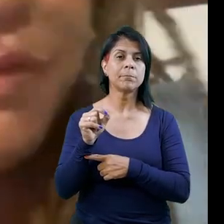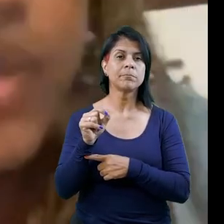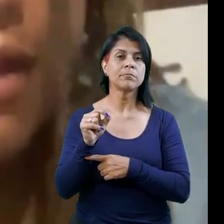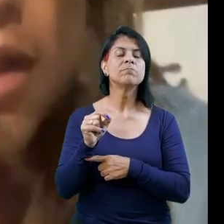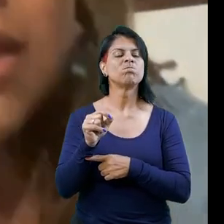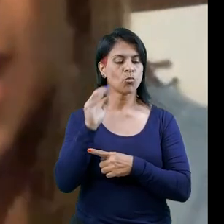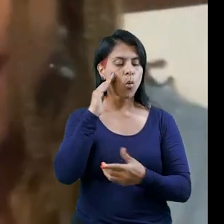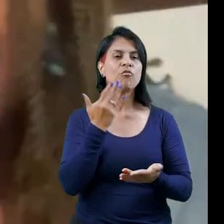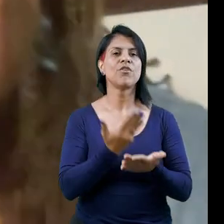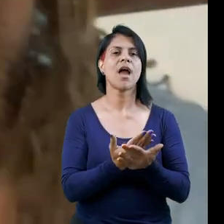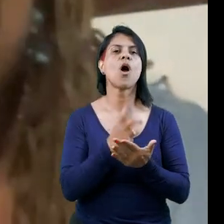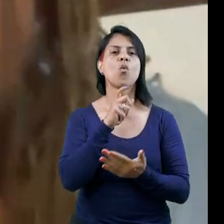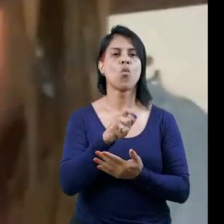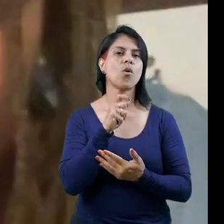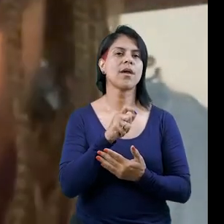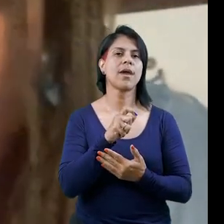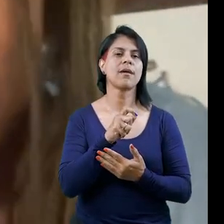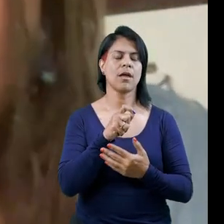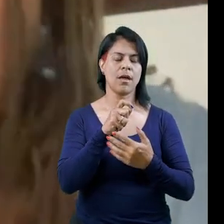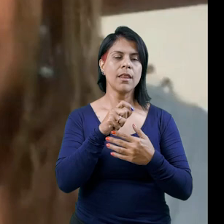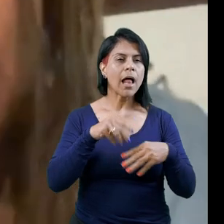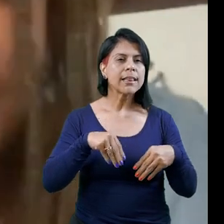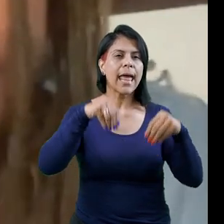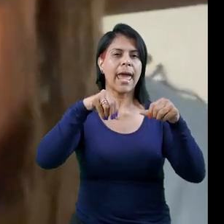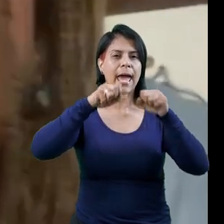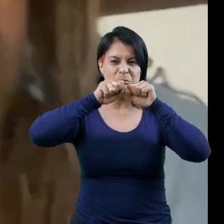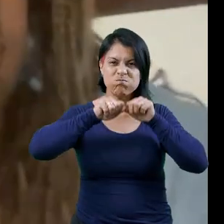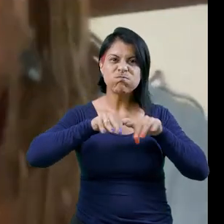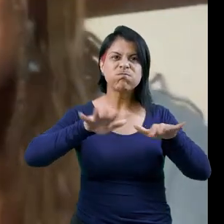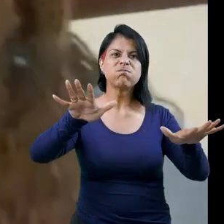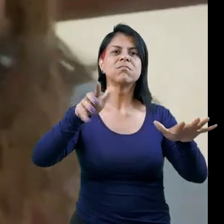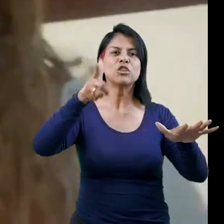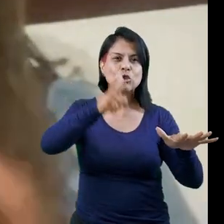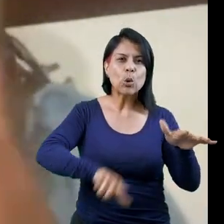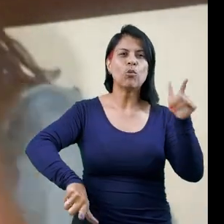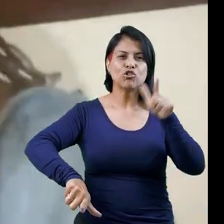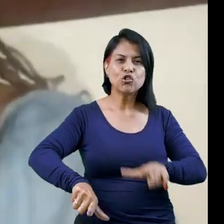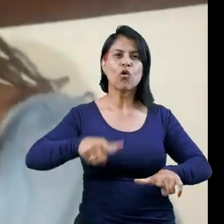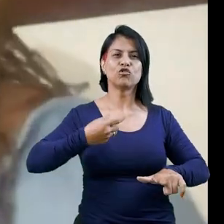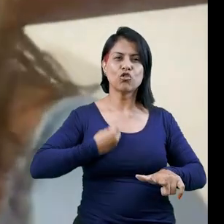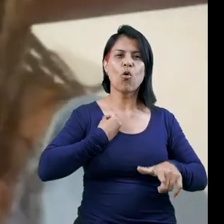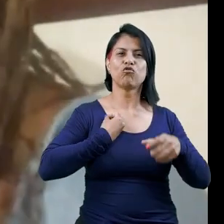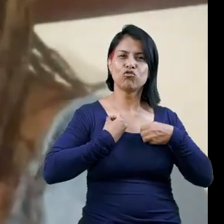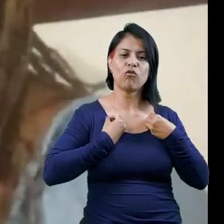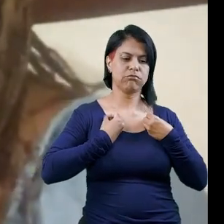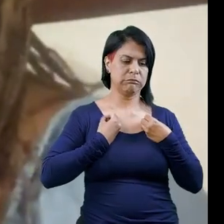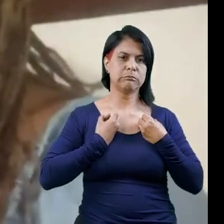de confiar na terra, de colocar e de reflorestar, de fazer com que